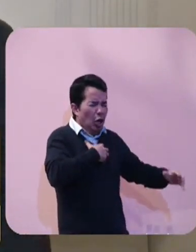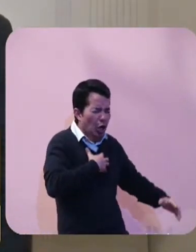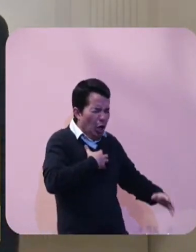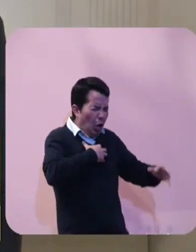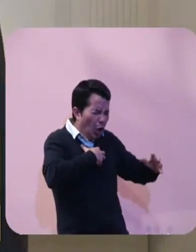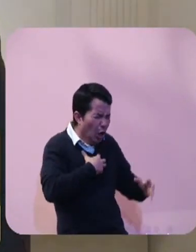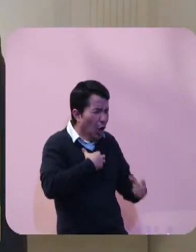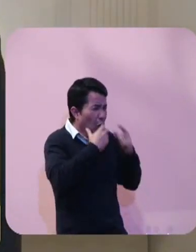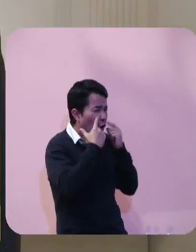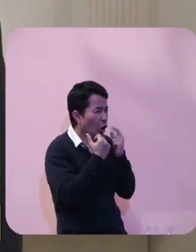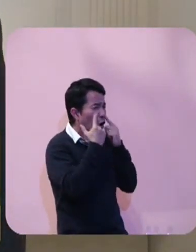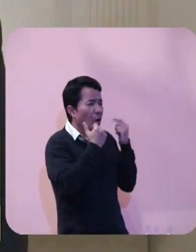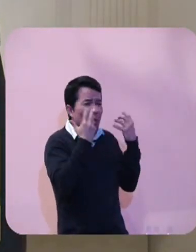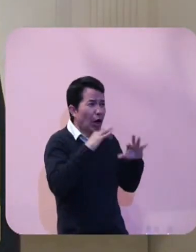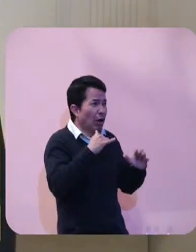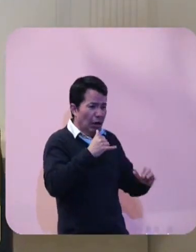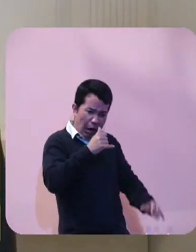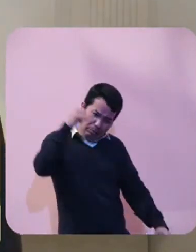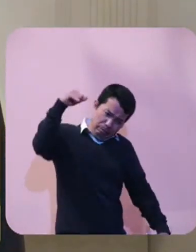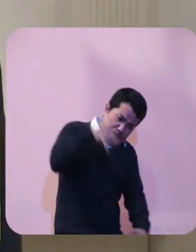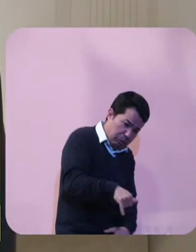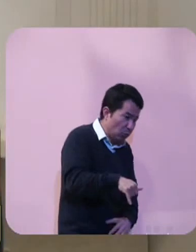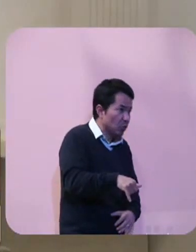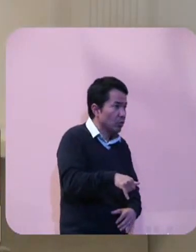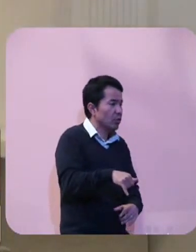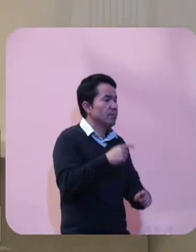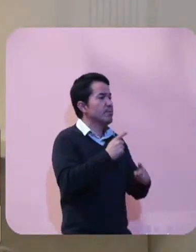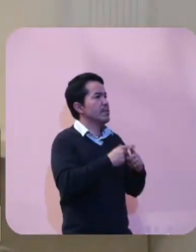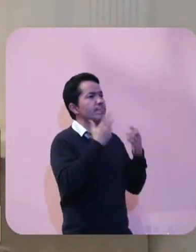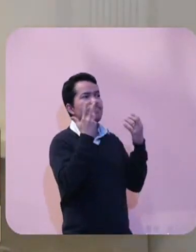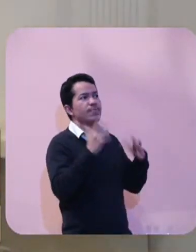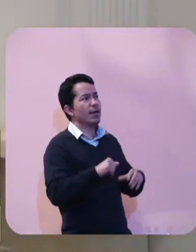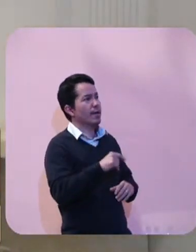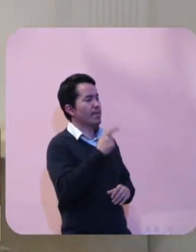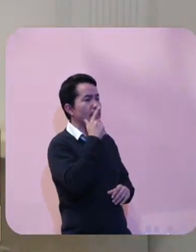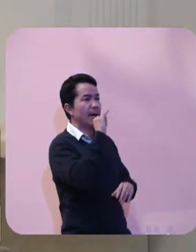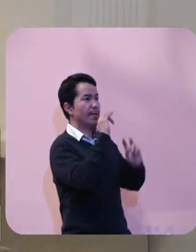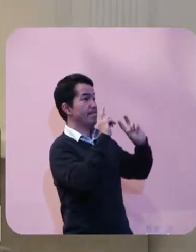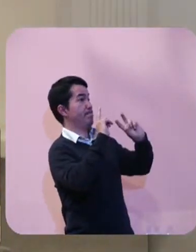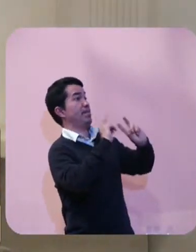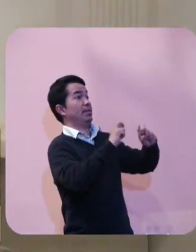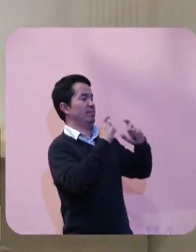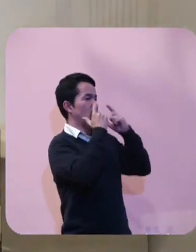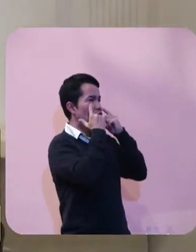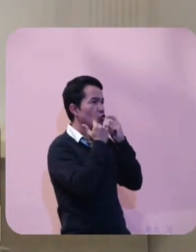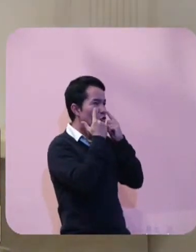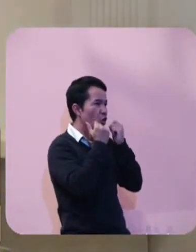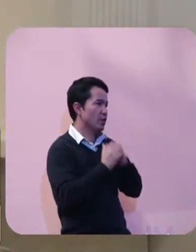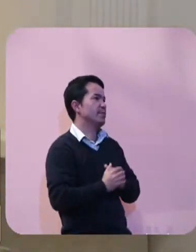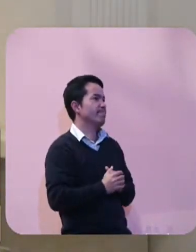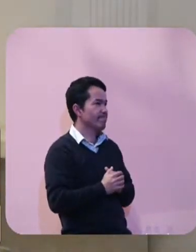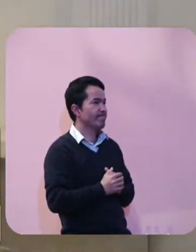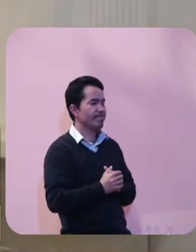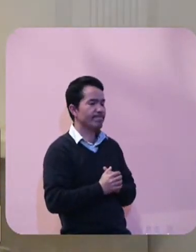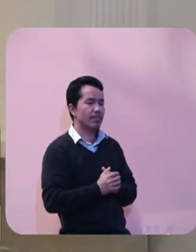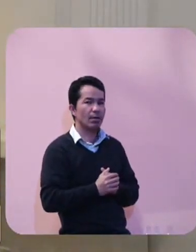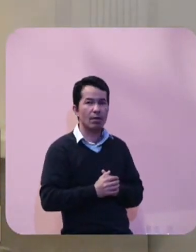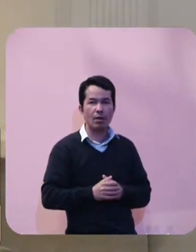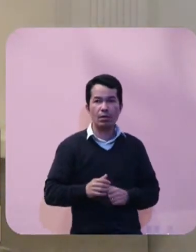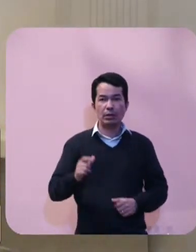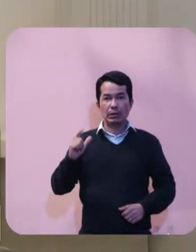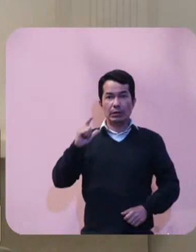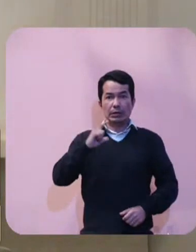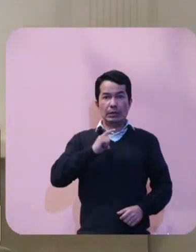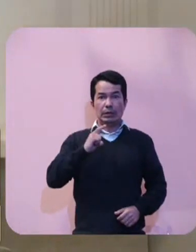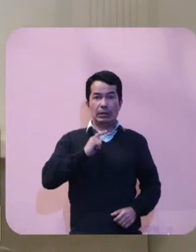do outro lado da linha. E por isso ele desligou o telefone. E aí ele disse uma das coisas mais profundas